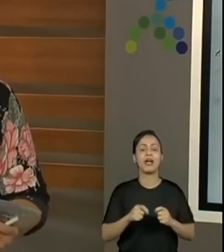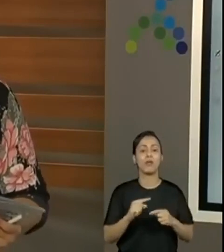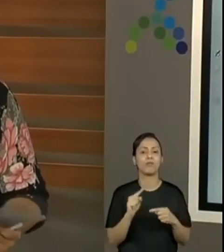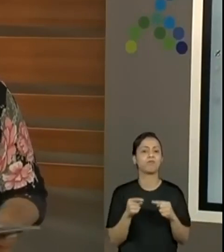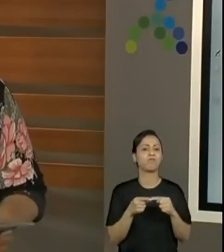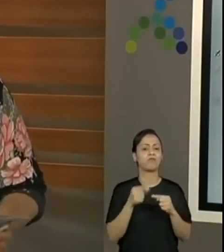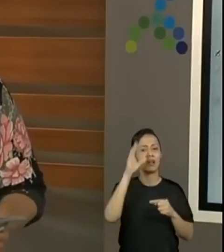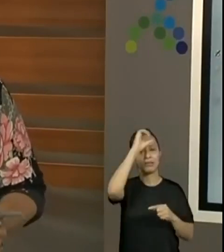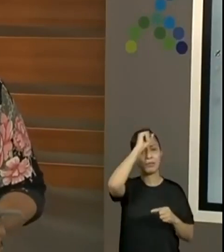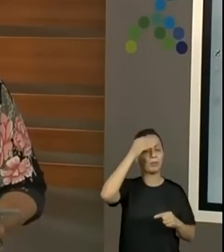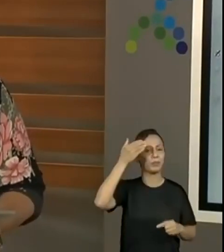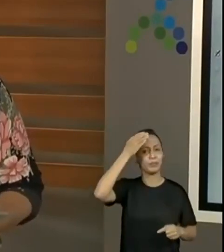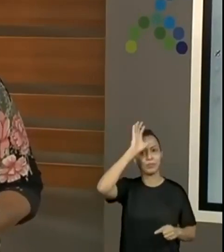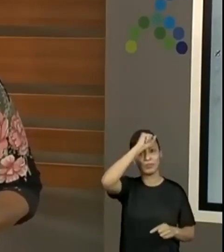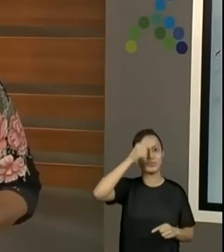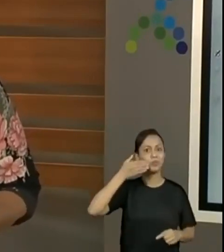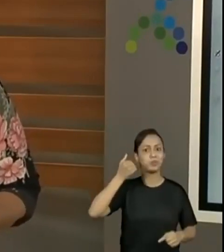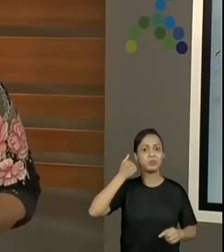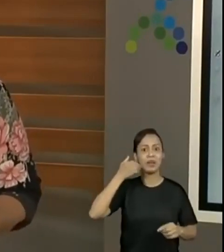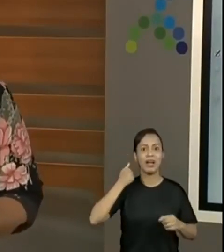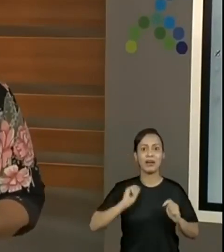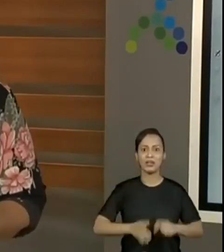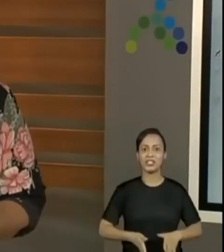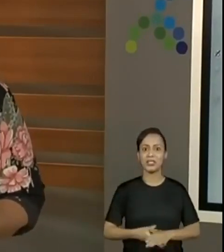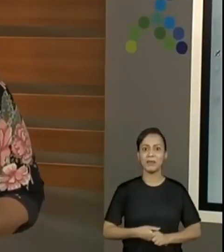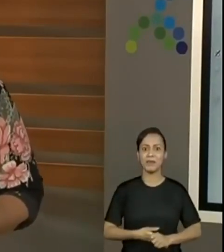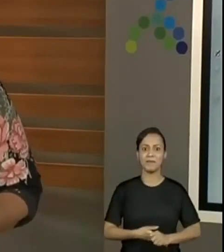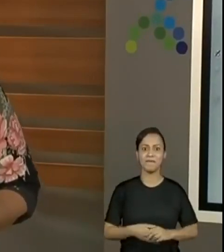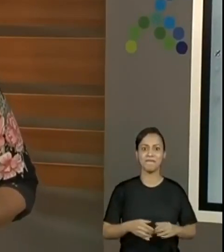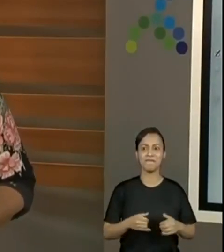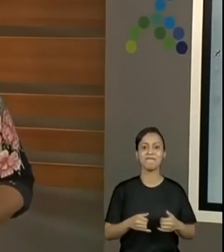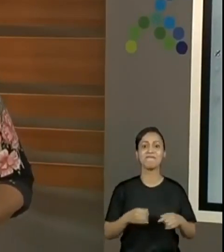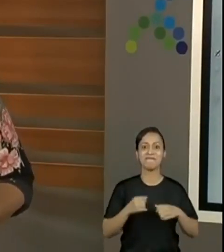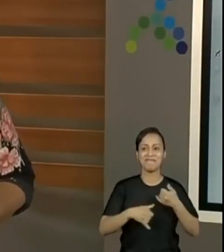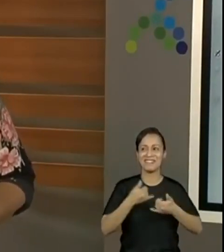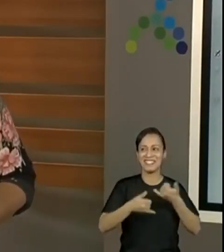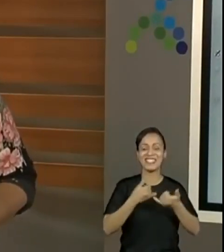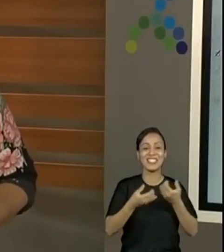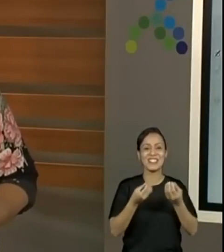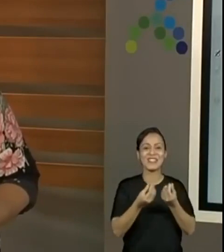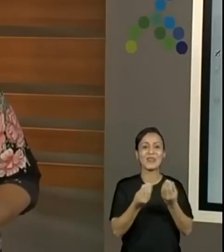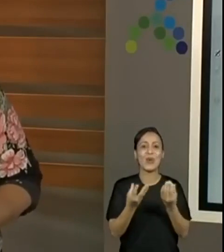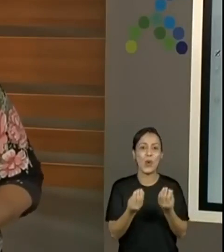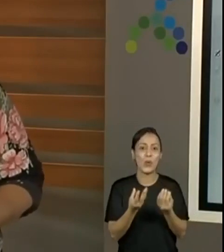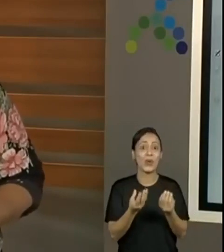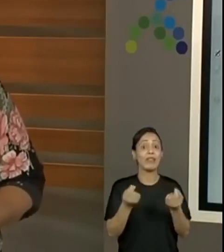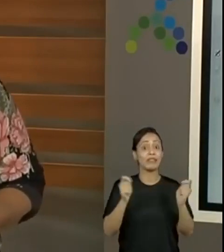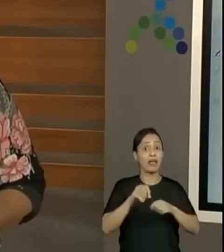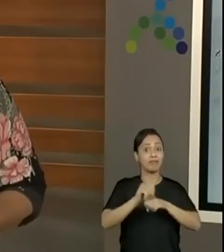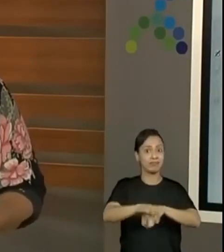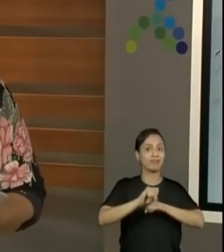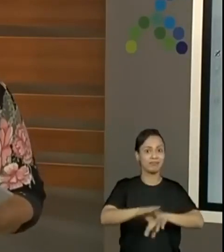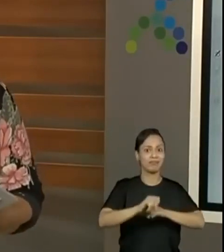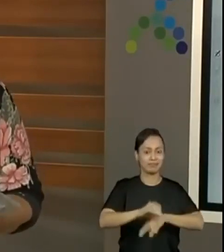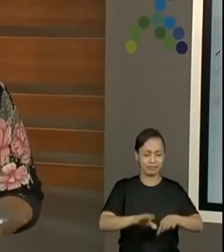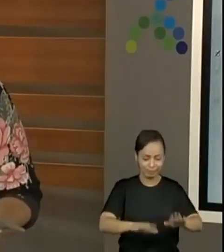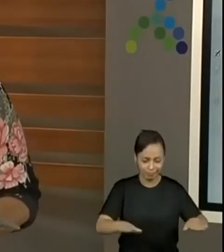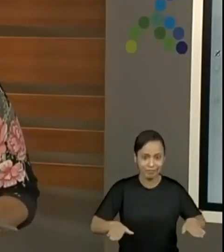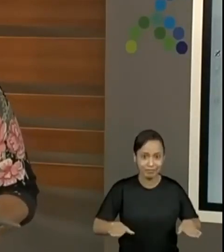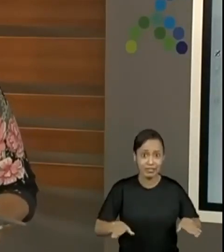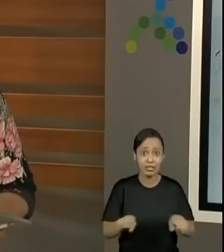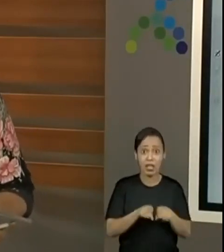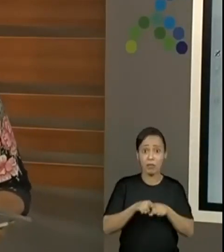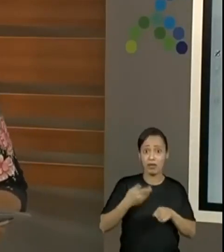sobre brincadeiras tradicionais para que você possa escolher uma para ensinar um amigo ou